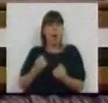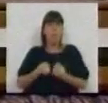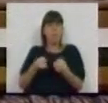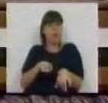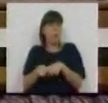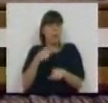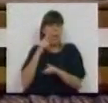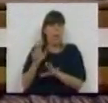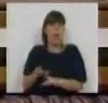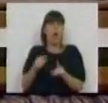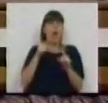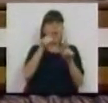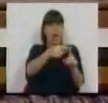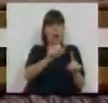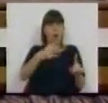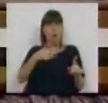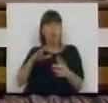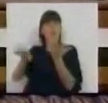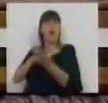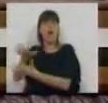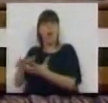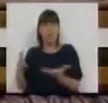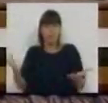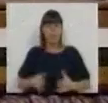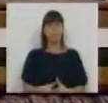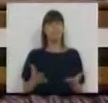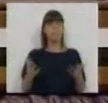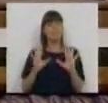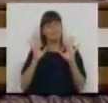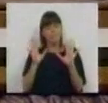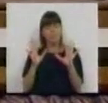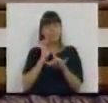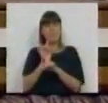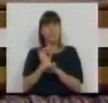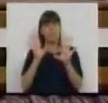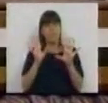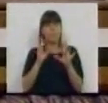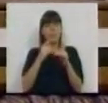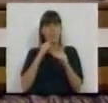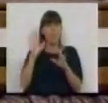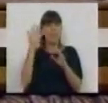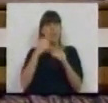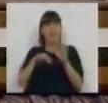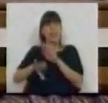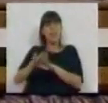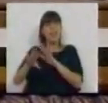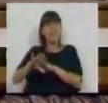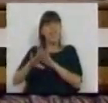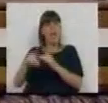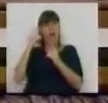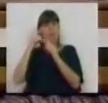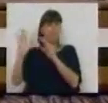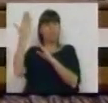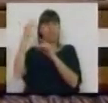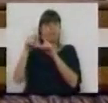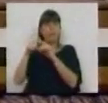impotência política, ou ela ou o caos. E, todavia, o extremismo da direita não